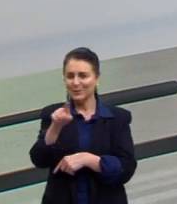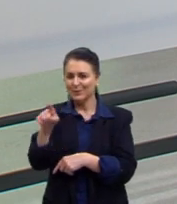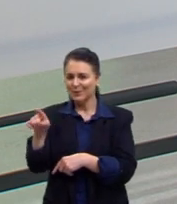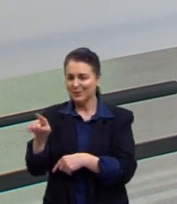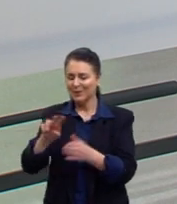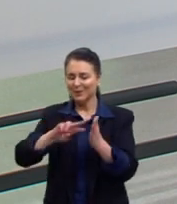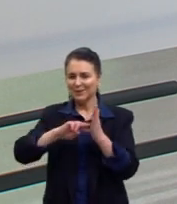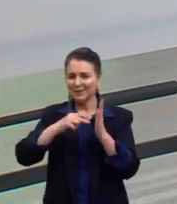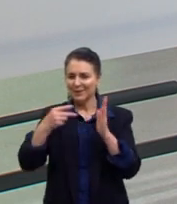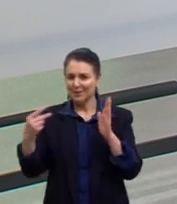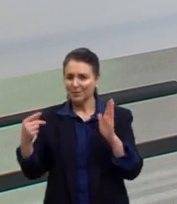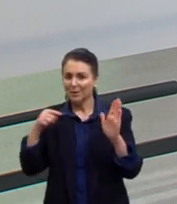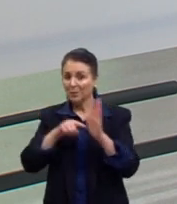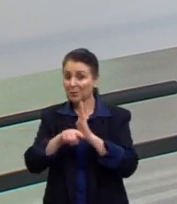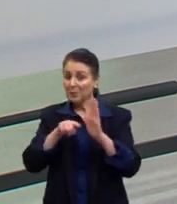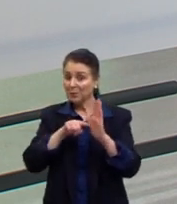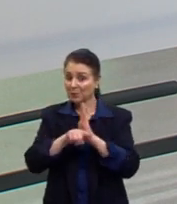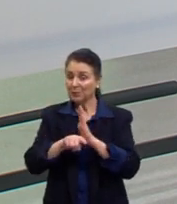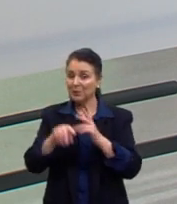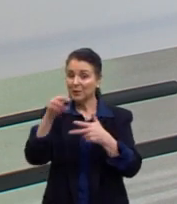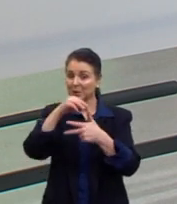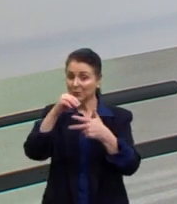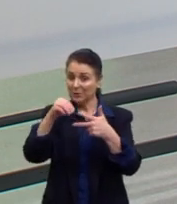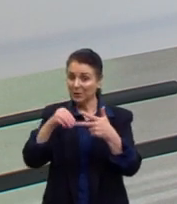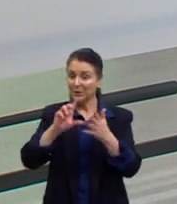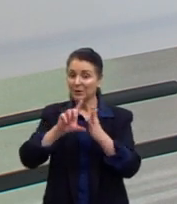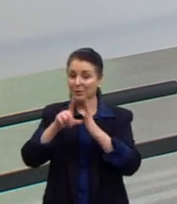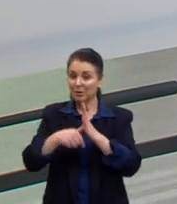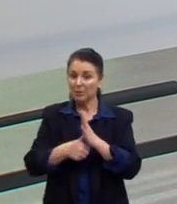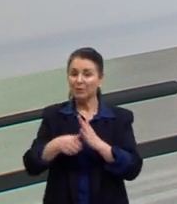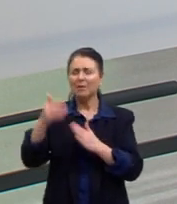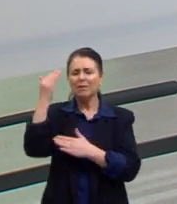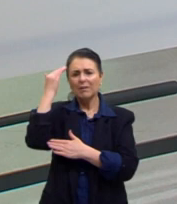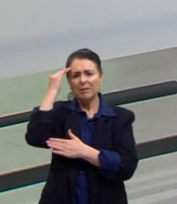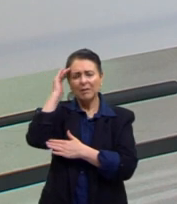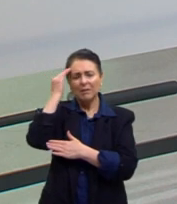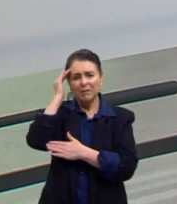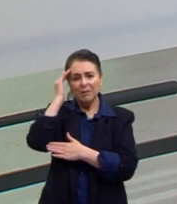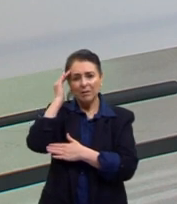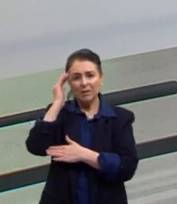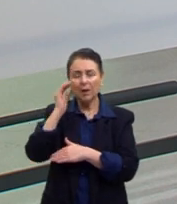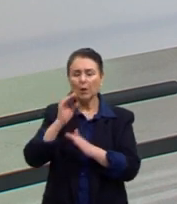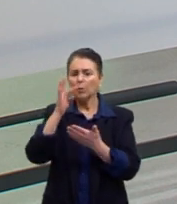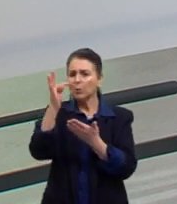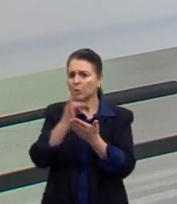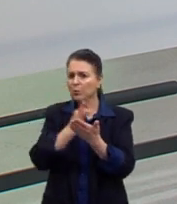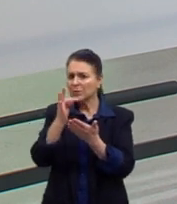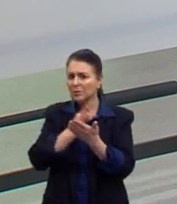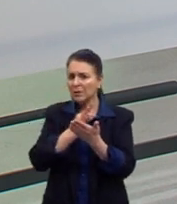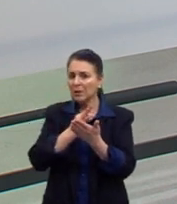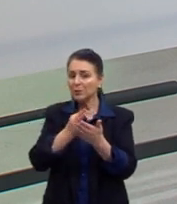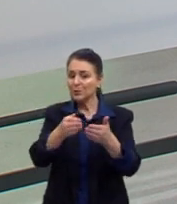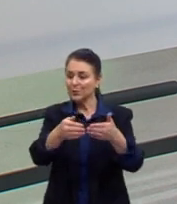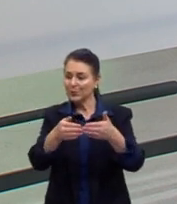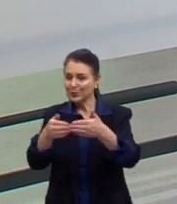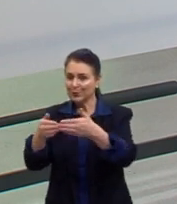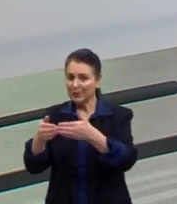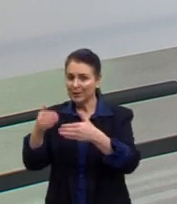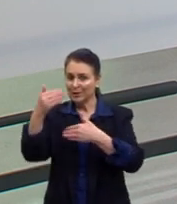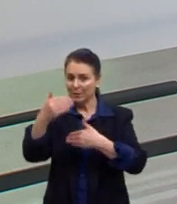interpretarem as questões do Enem e também entenderem o que os textos das questões pedem